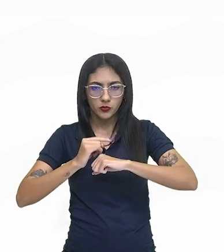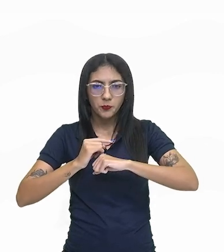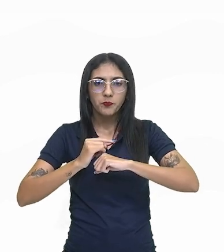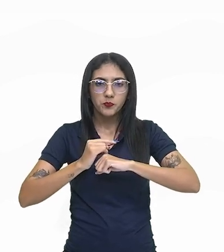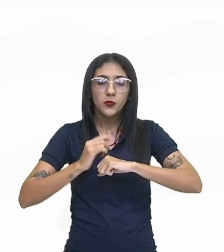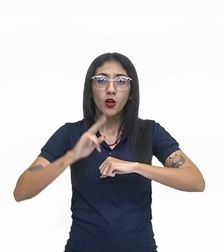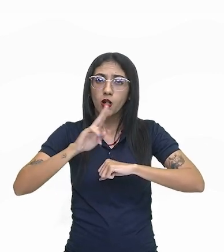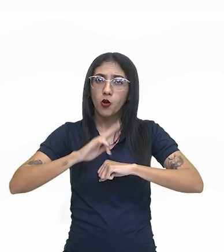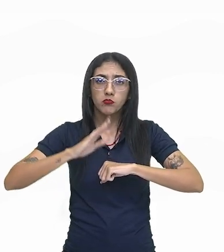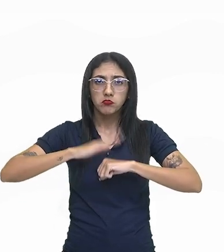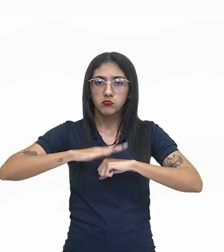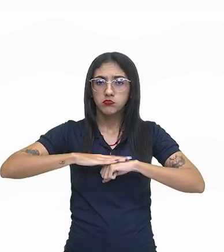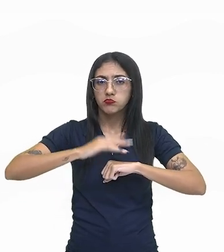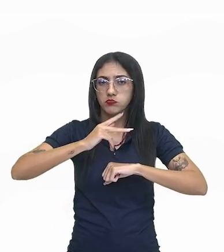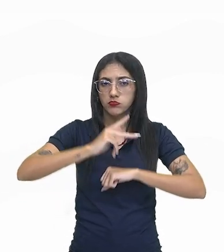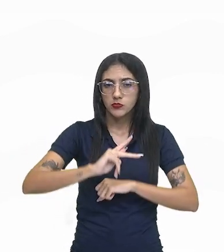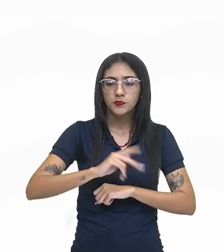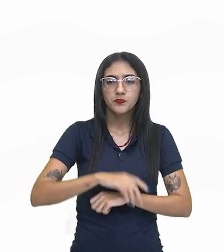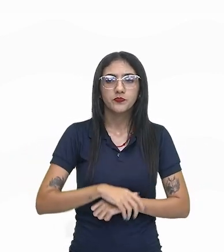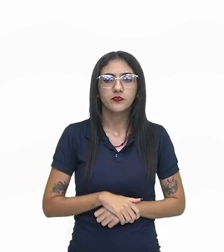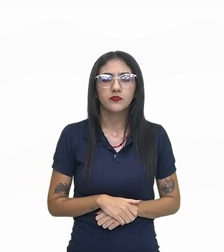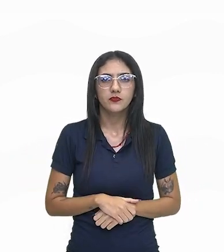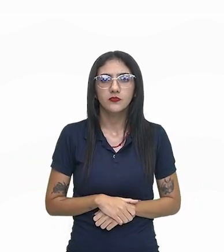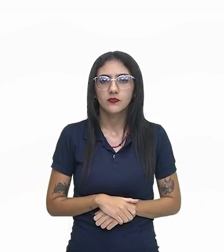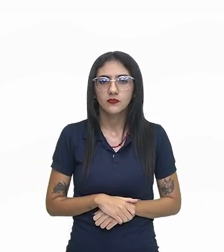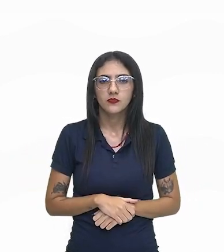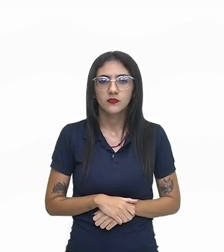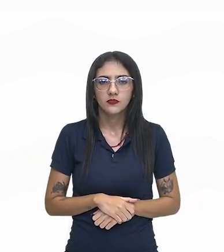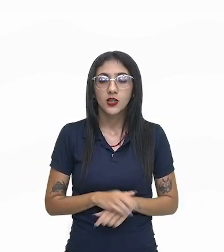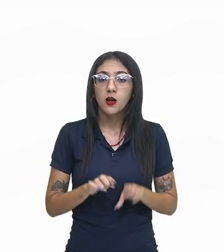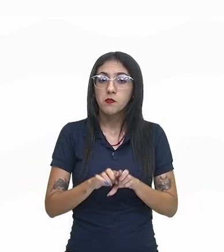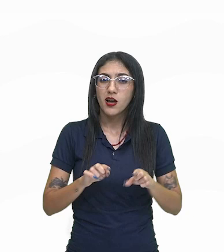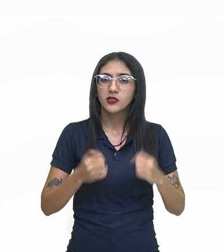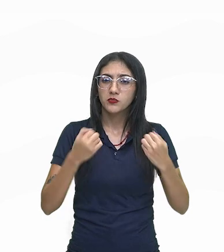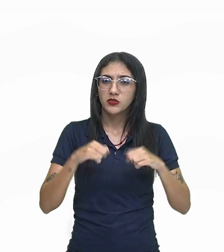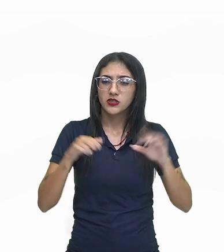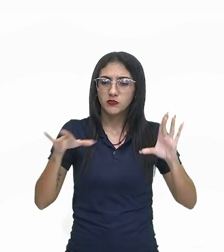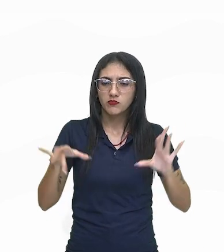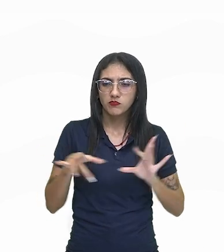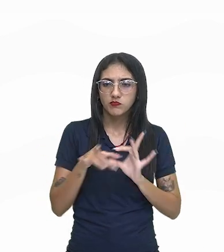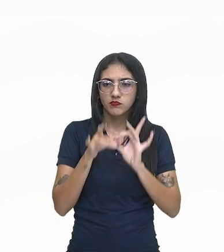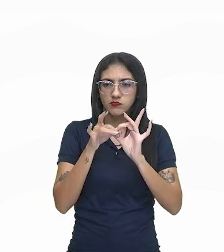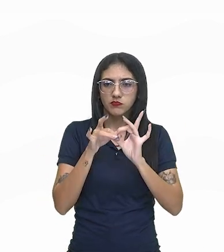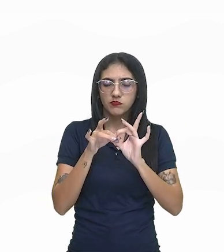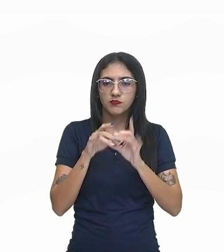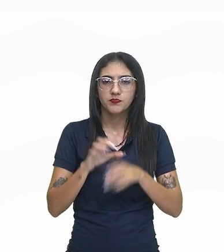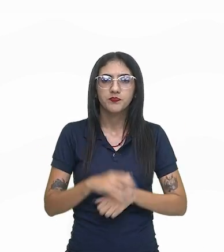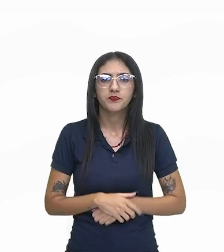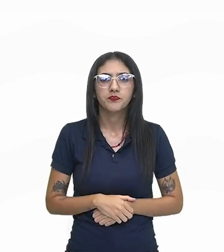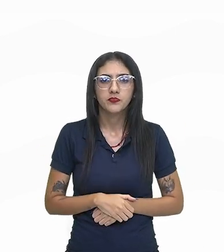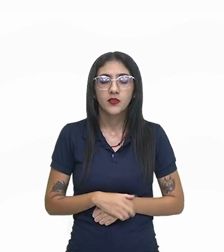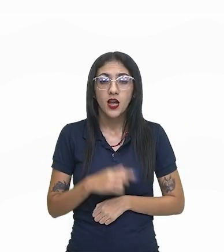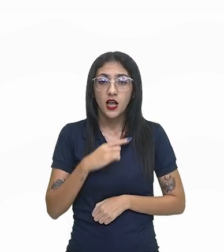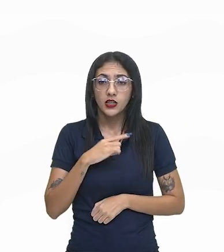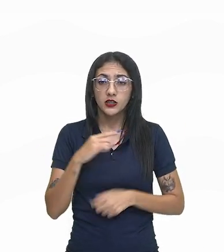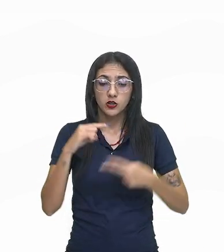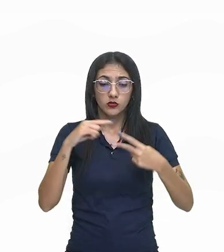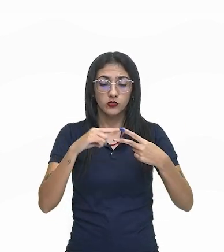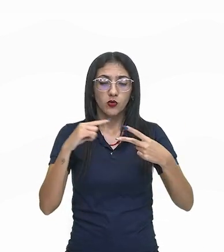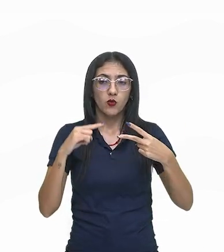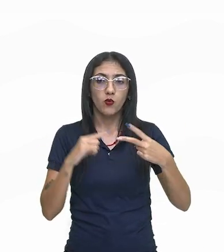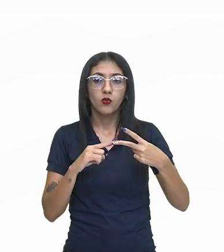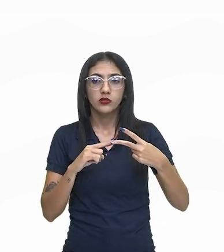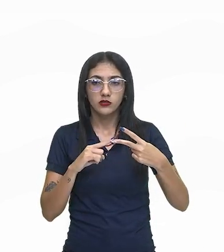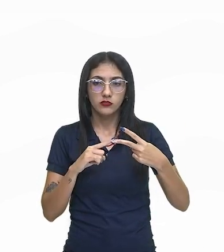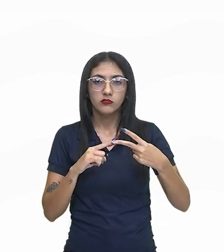independente, né? mas complementar ao mesmo tempo. Existem dois processos importantes que